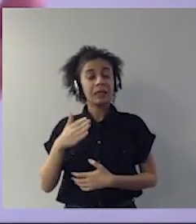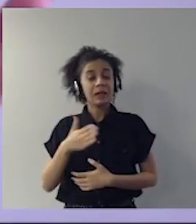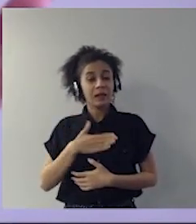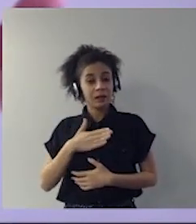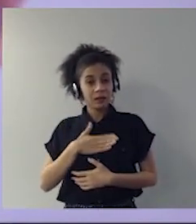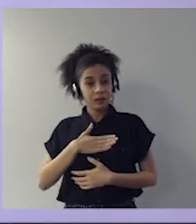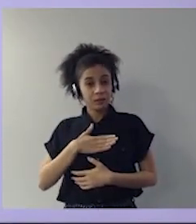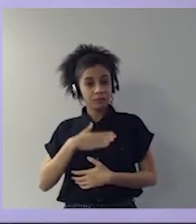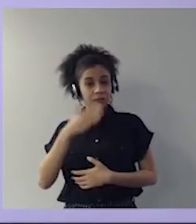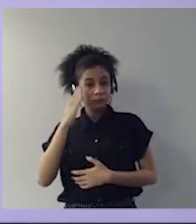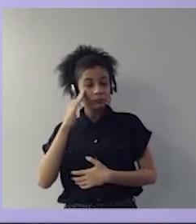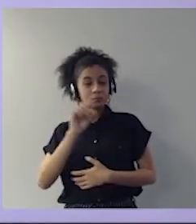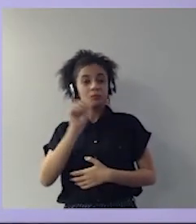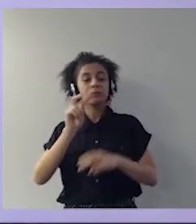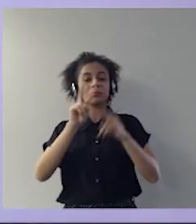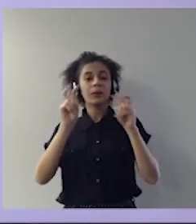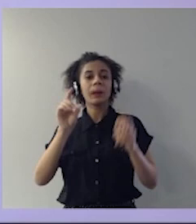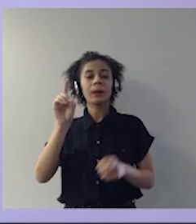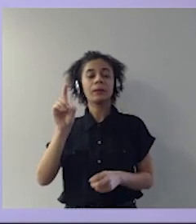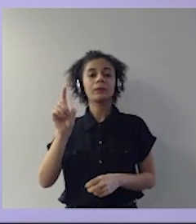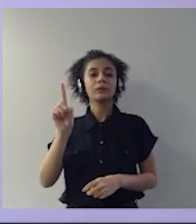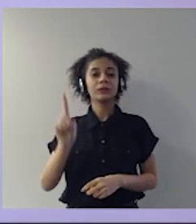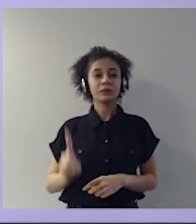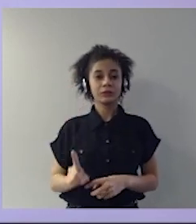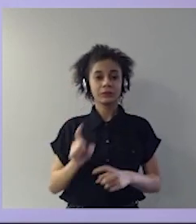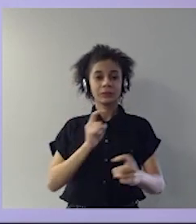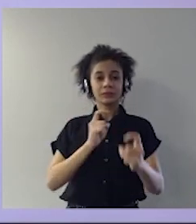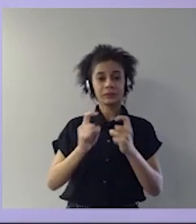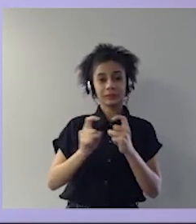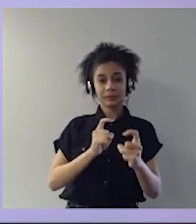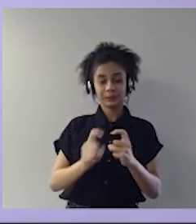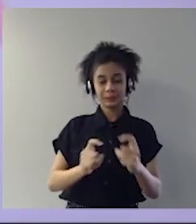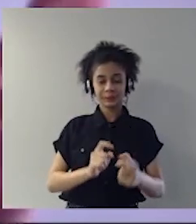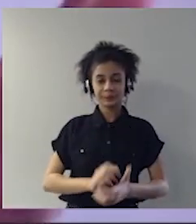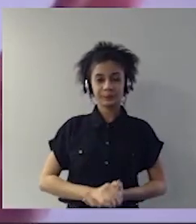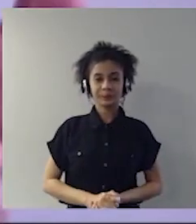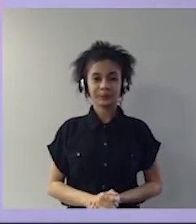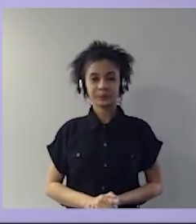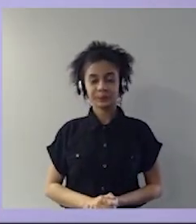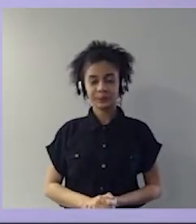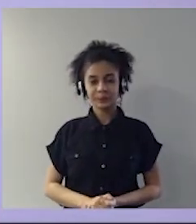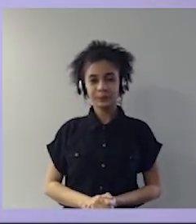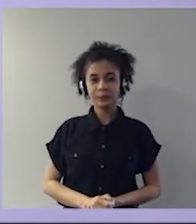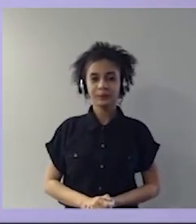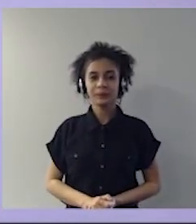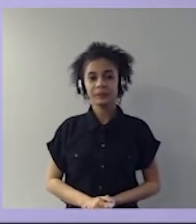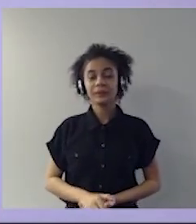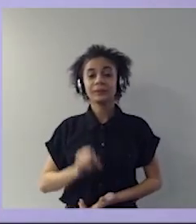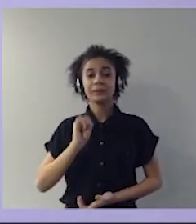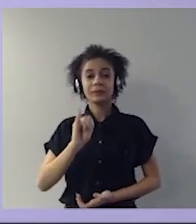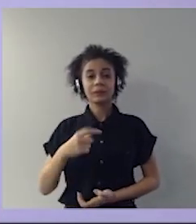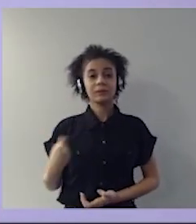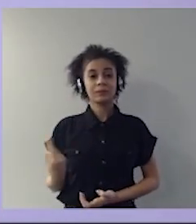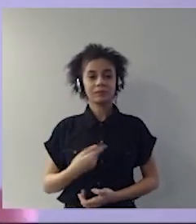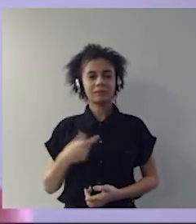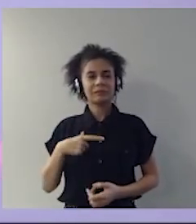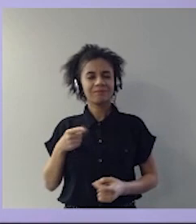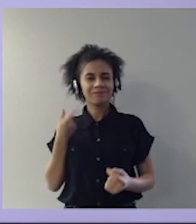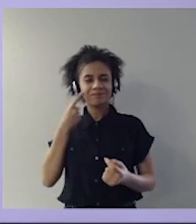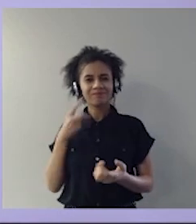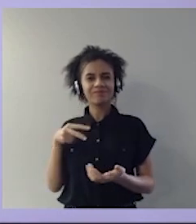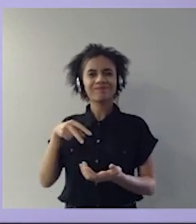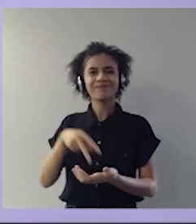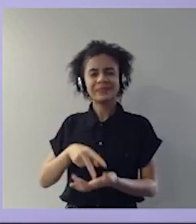entendo por direito administrativo e se nós estamos diante de um desafio à própria